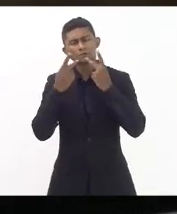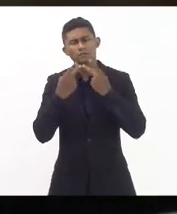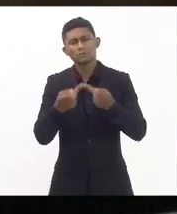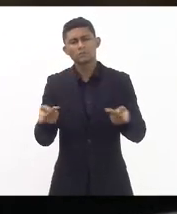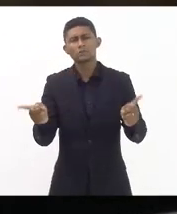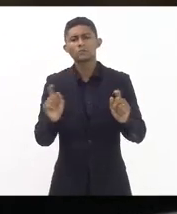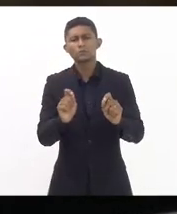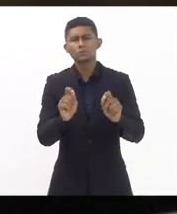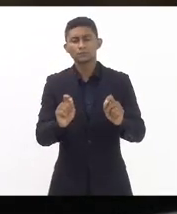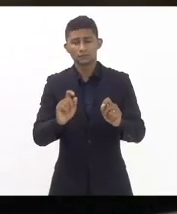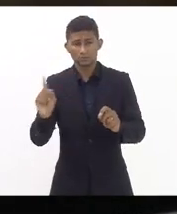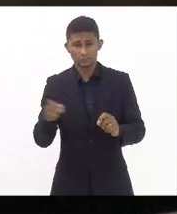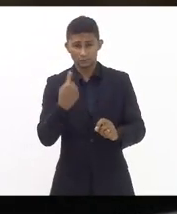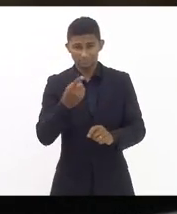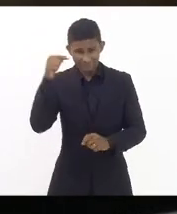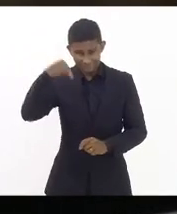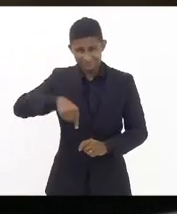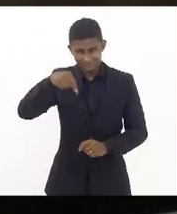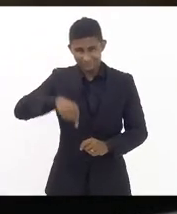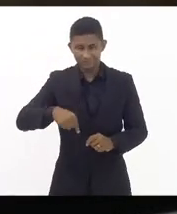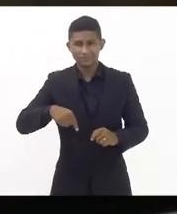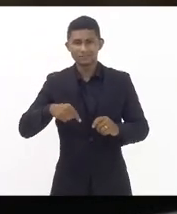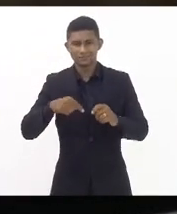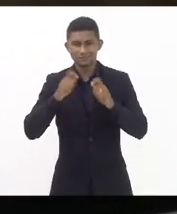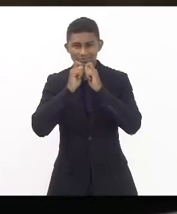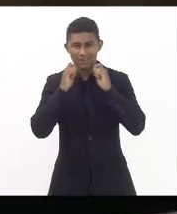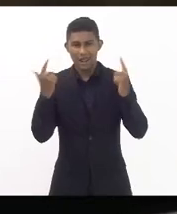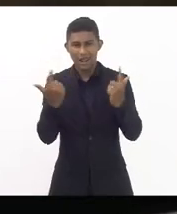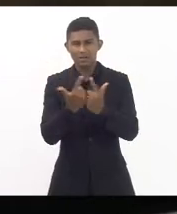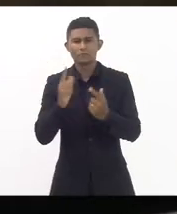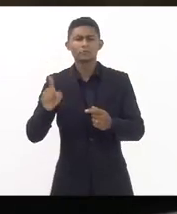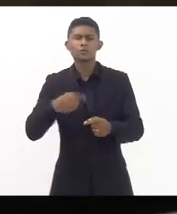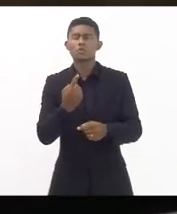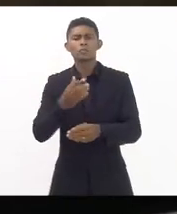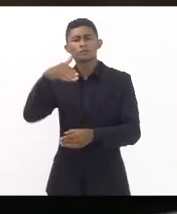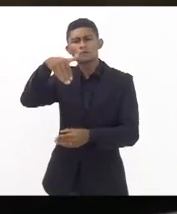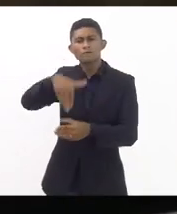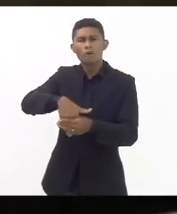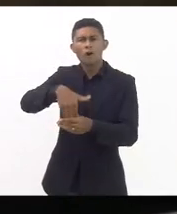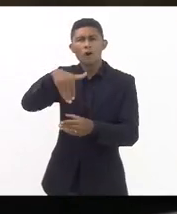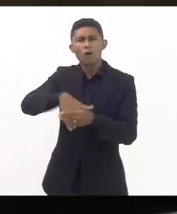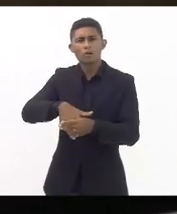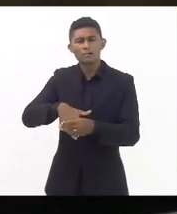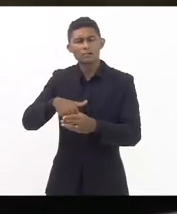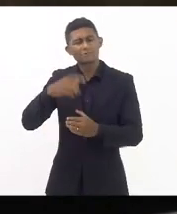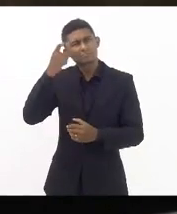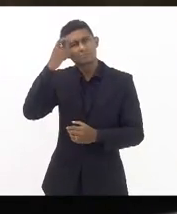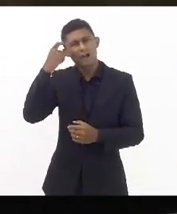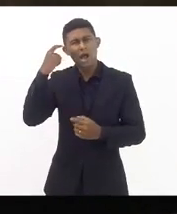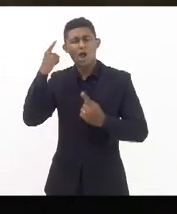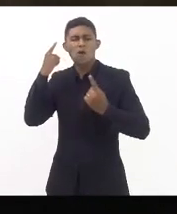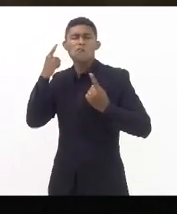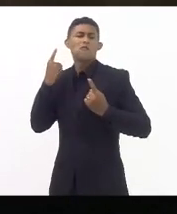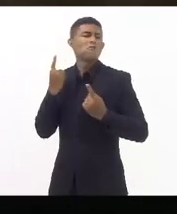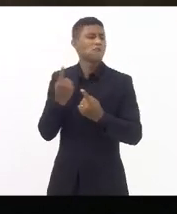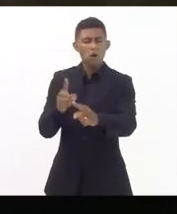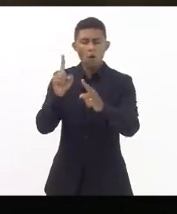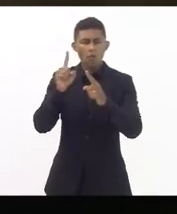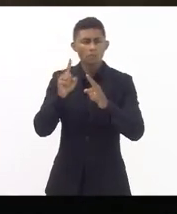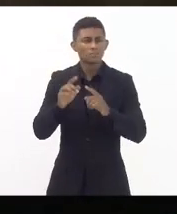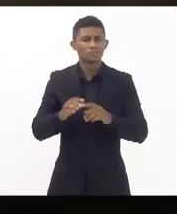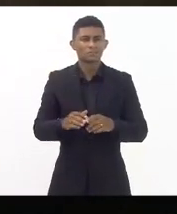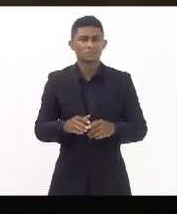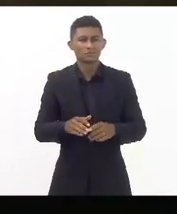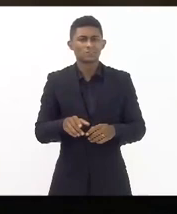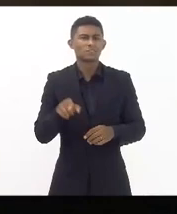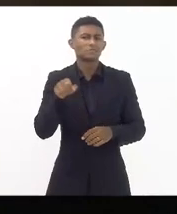que nós aqui na casa, a gente não vota sempre contrário ao que seja